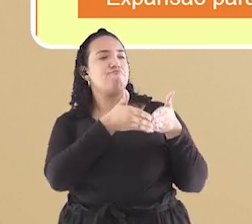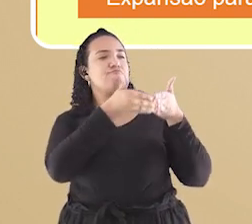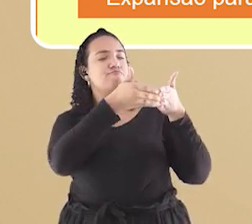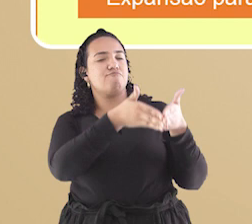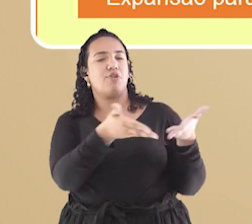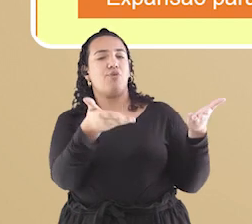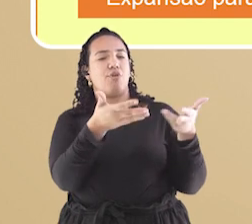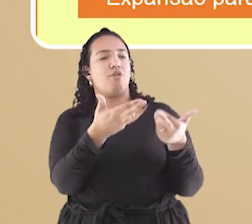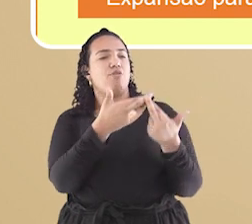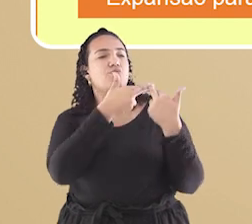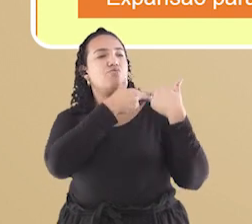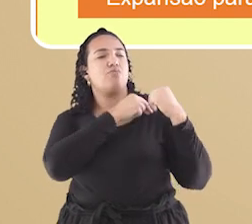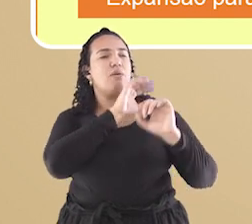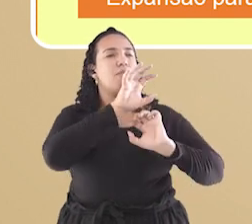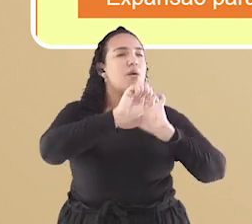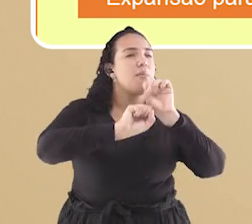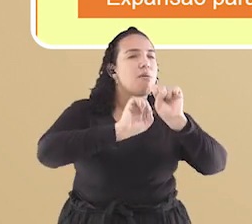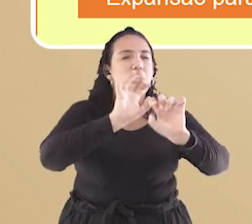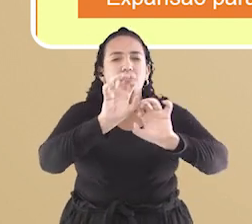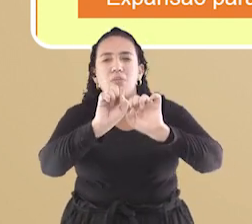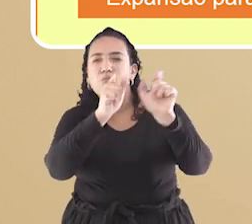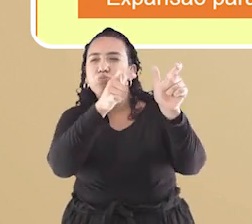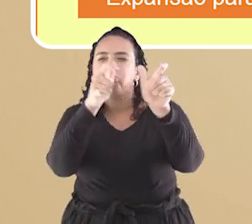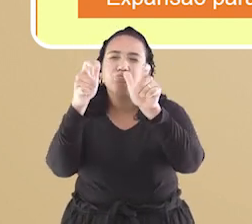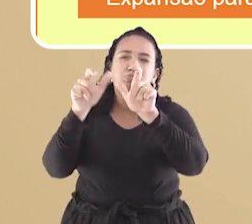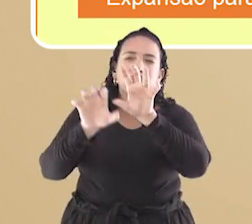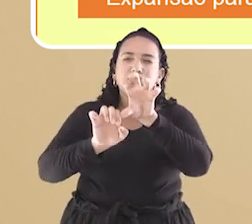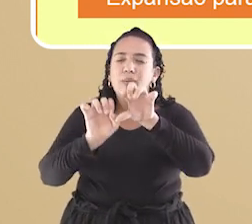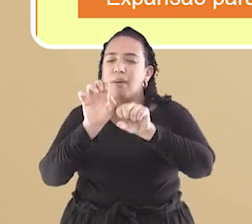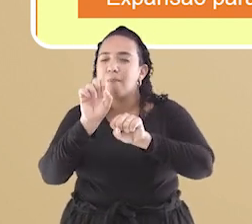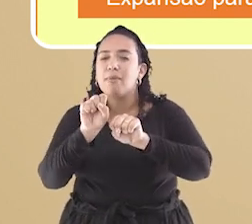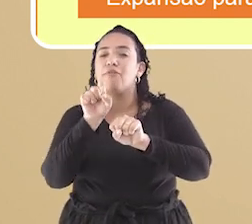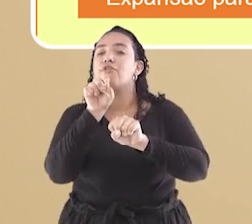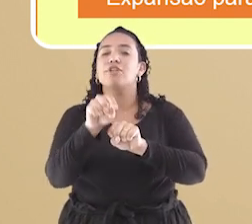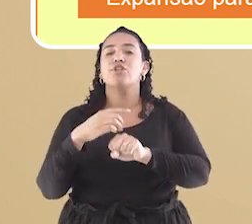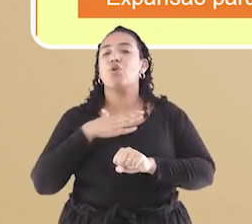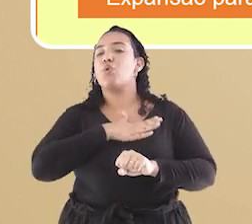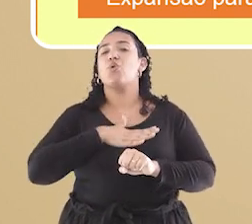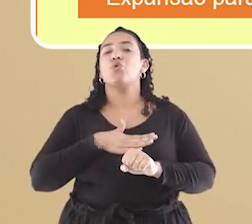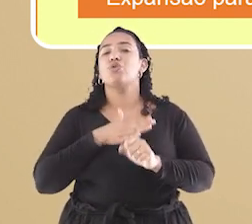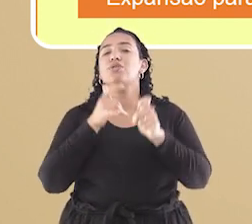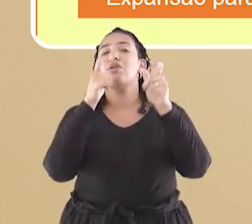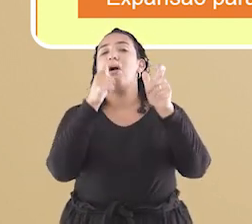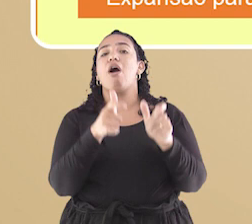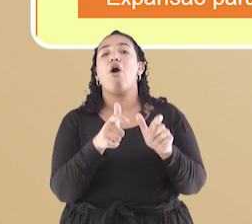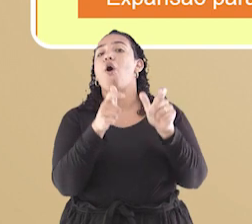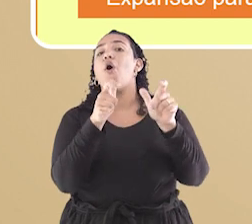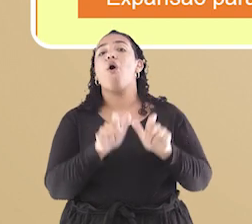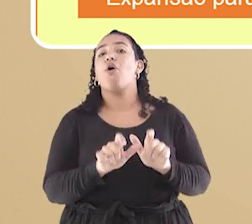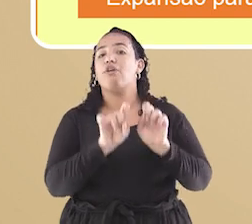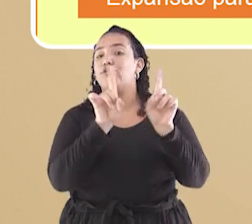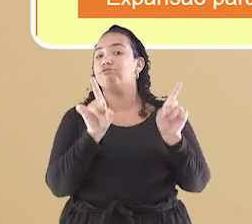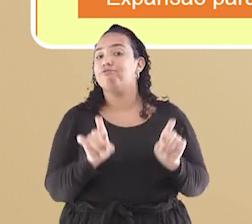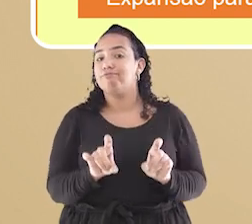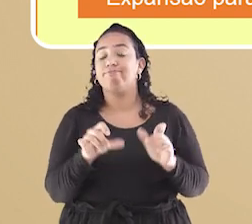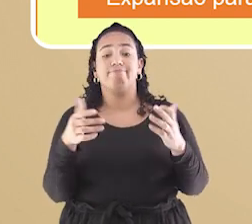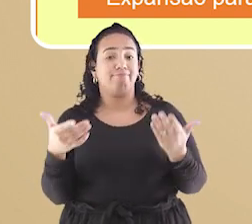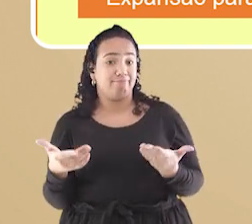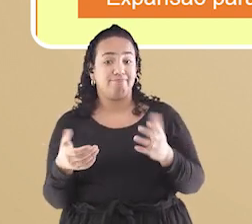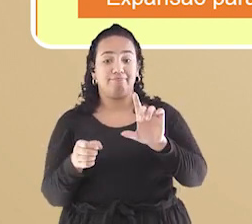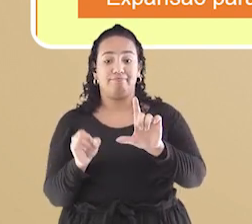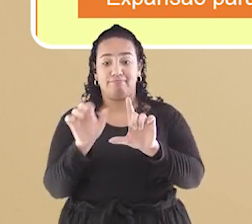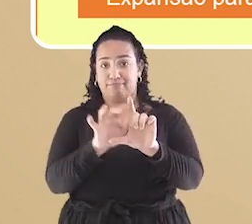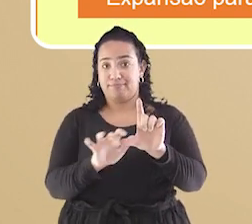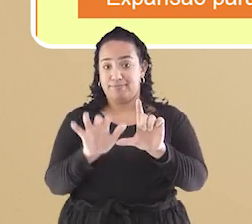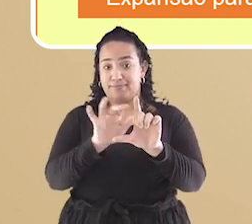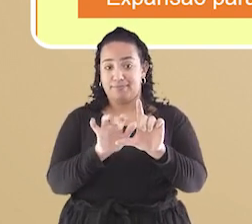para mais uma missão para explorar e conhecer algum local do mundo. Para onde vocês gostariam de ir? Para contar pra gente, basta apontar a